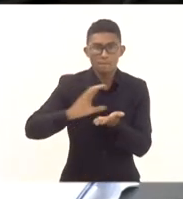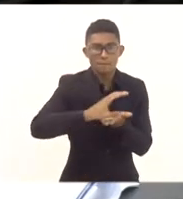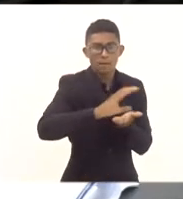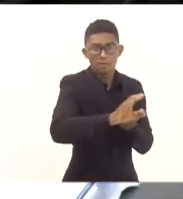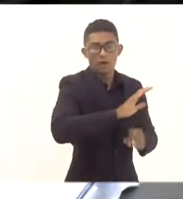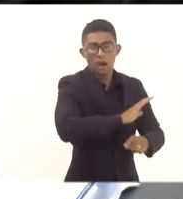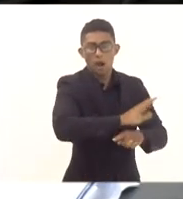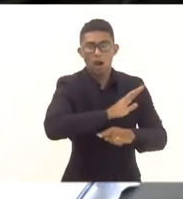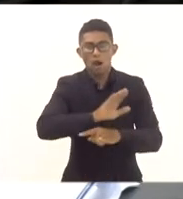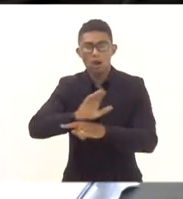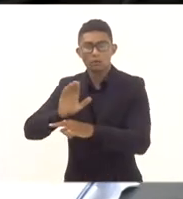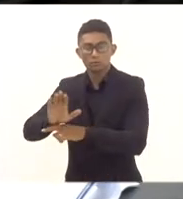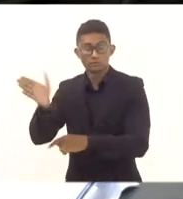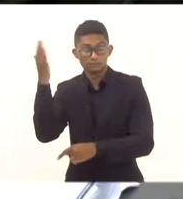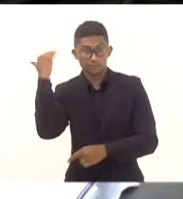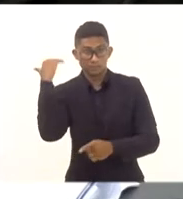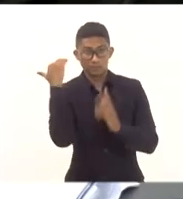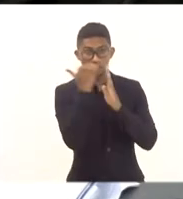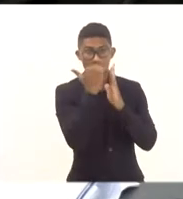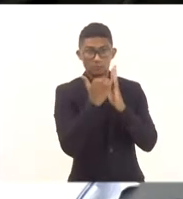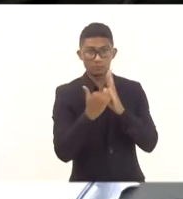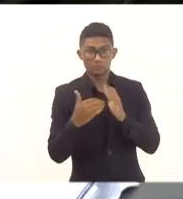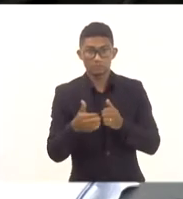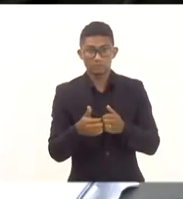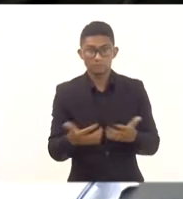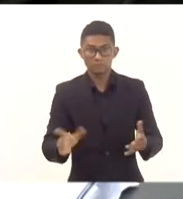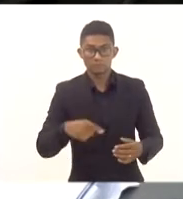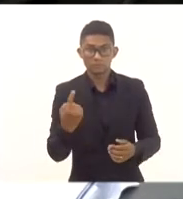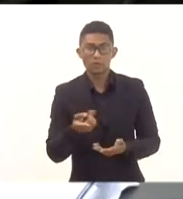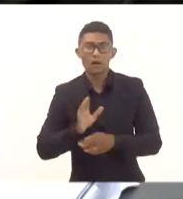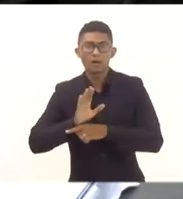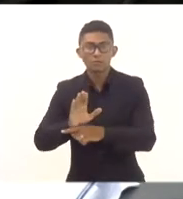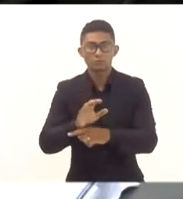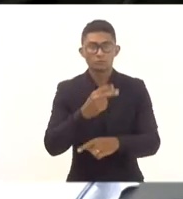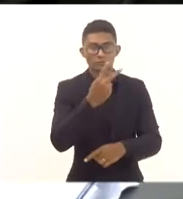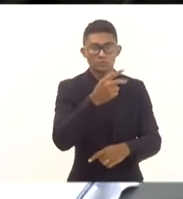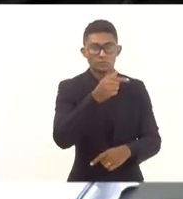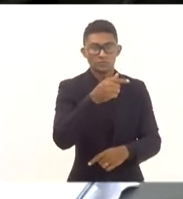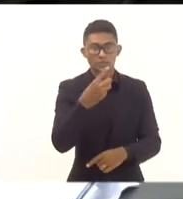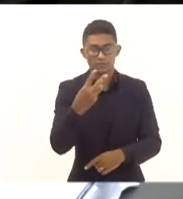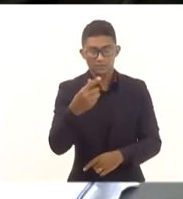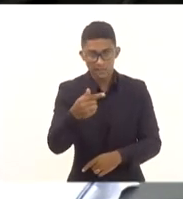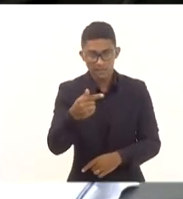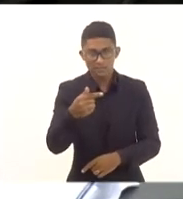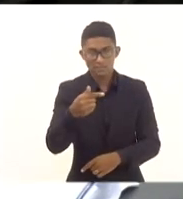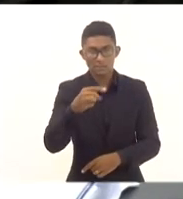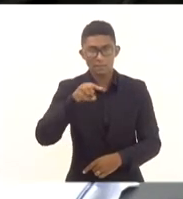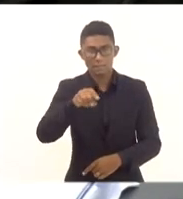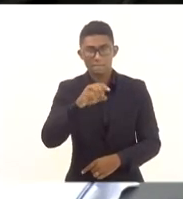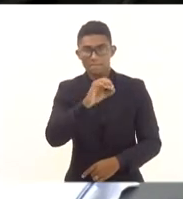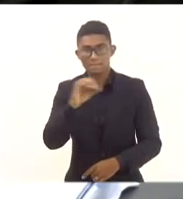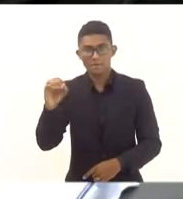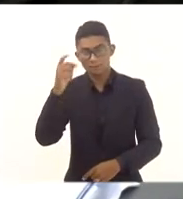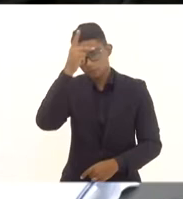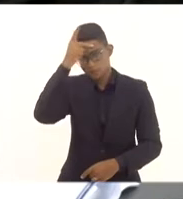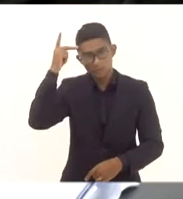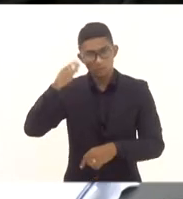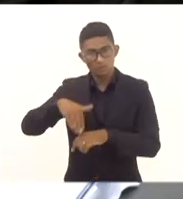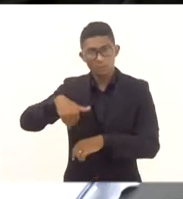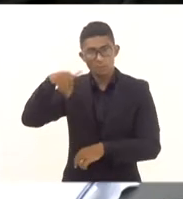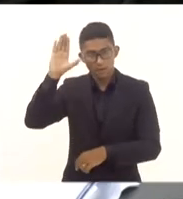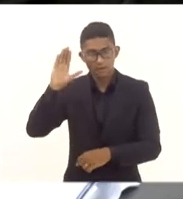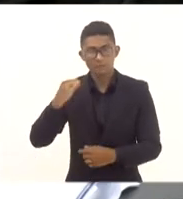início do programa A gente já atendeu 267 1959 pessoas nas